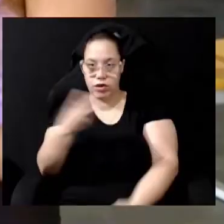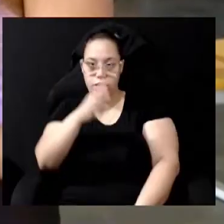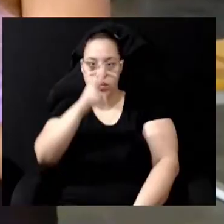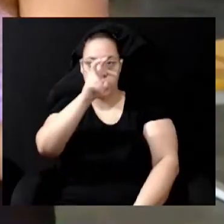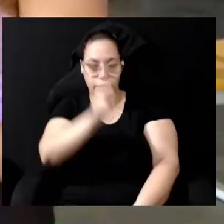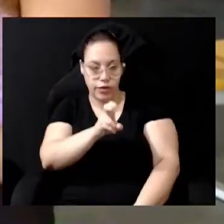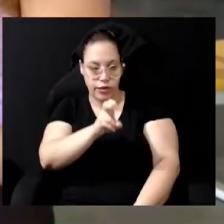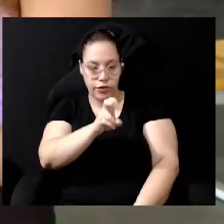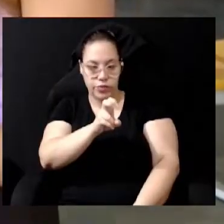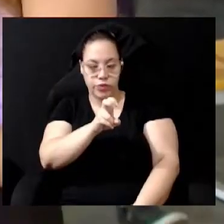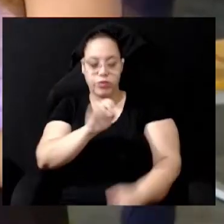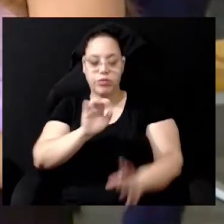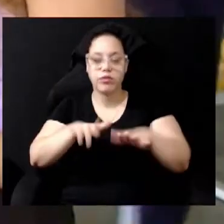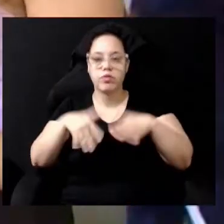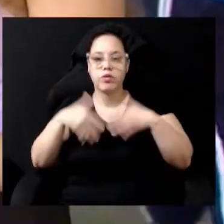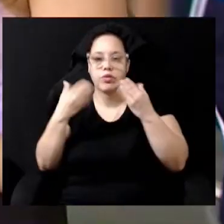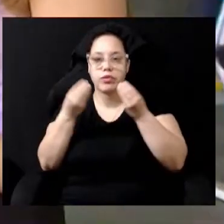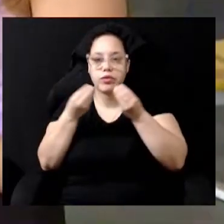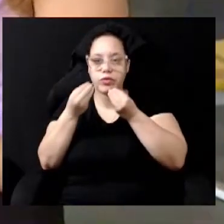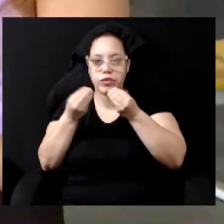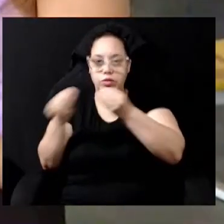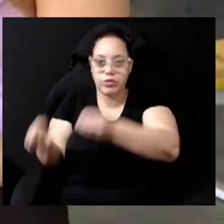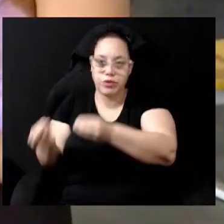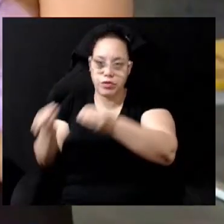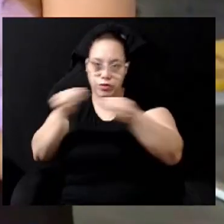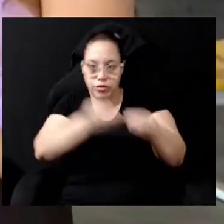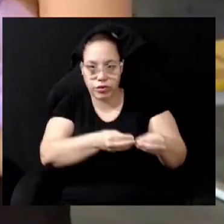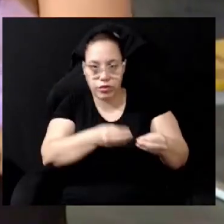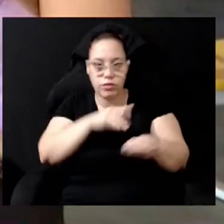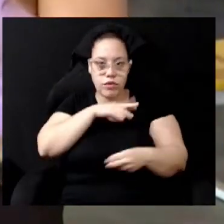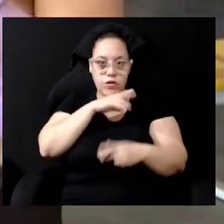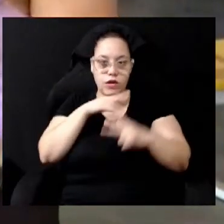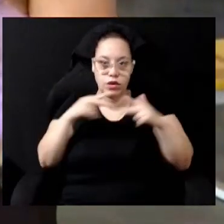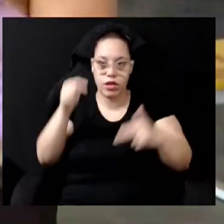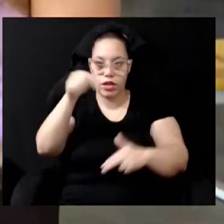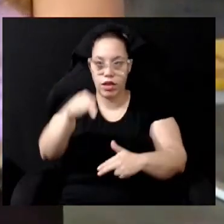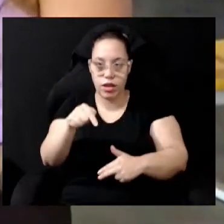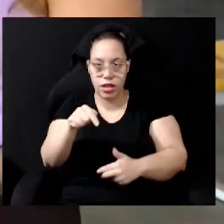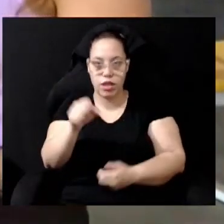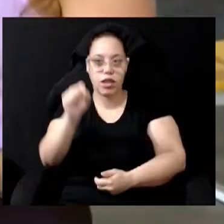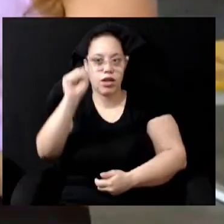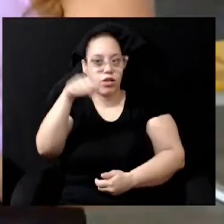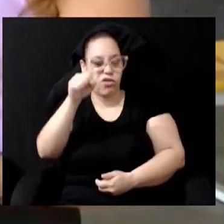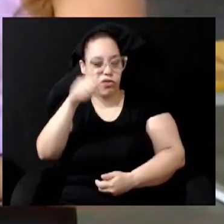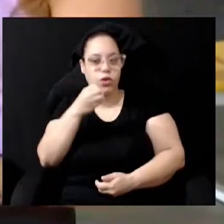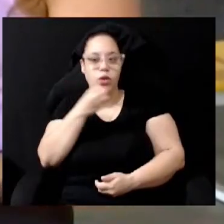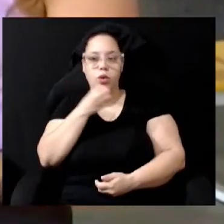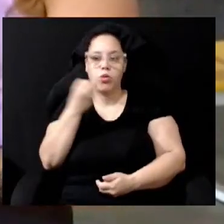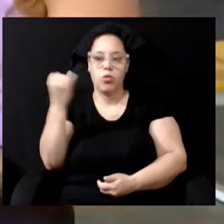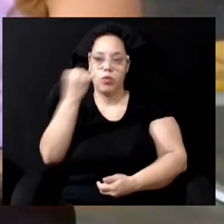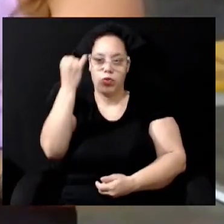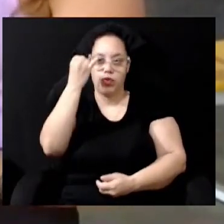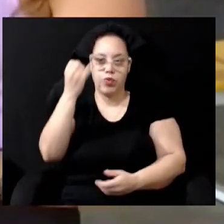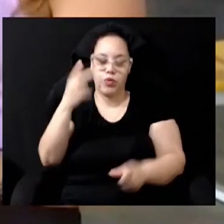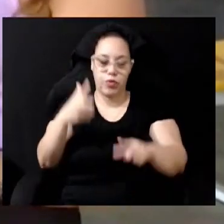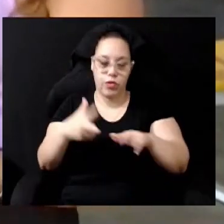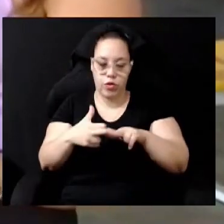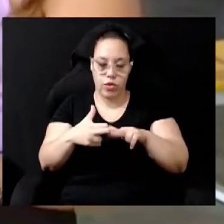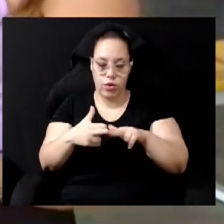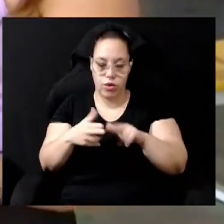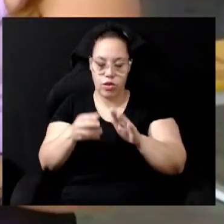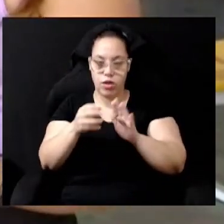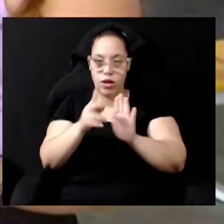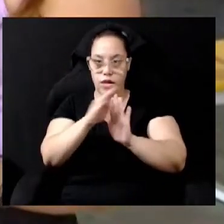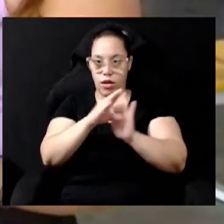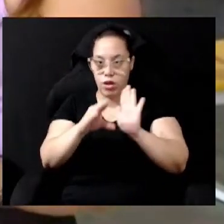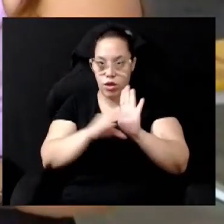Como é que a gente tem que trazer os animais no dia? Vai ser aqui também? Isso, muito importante. A castração, o programa será realizado